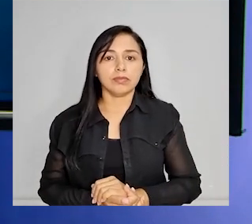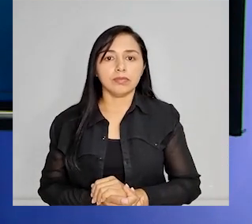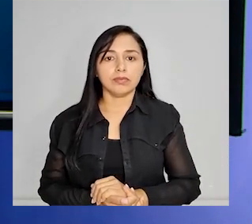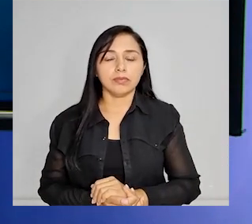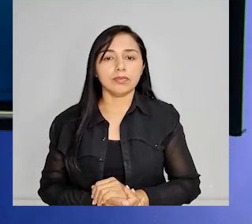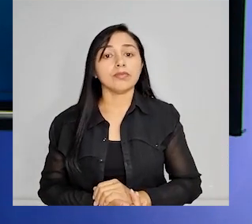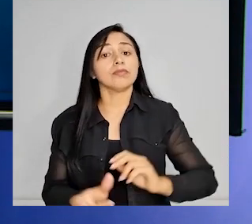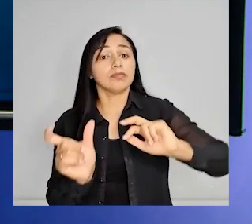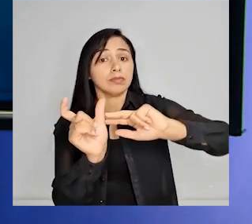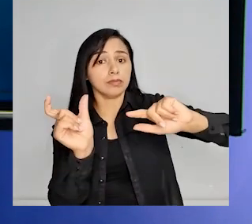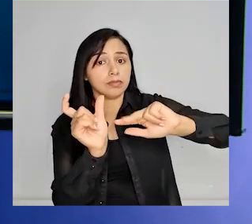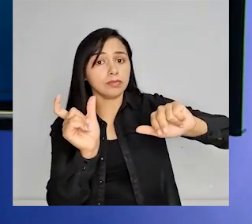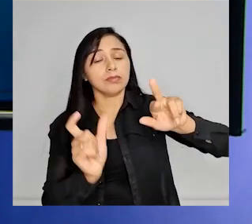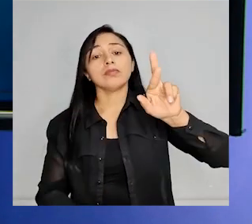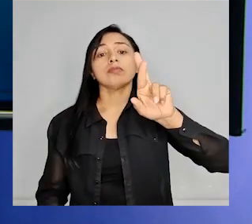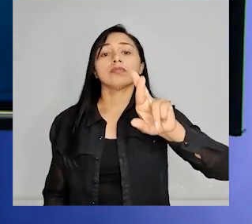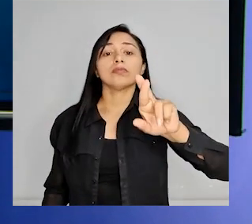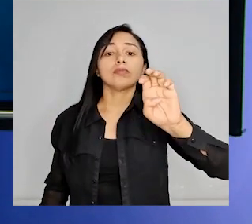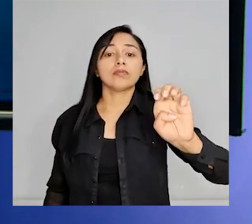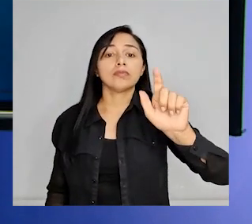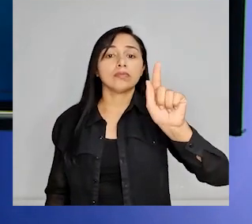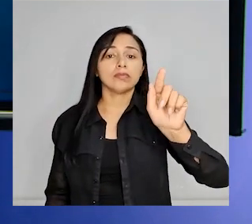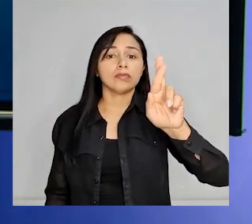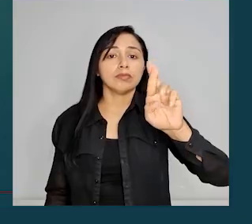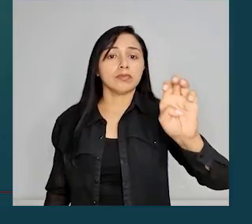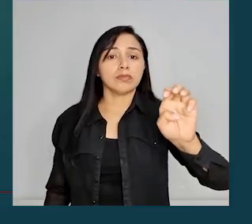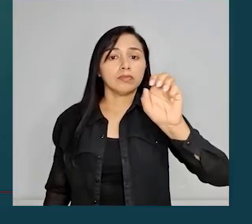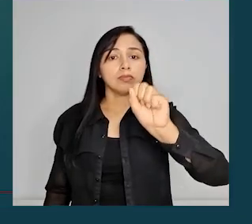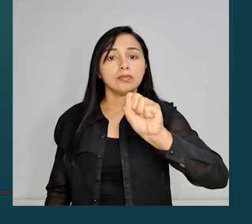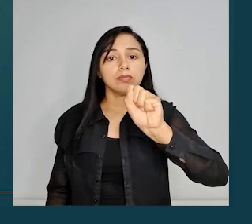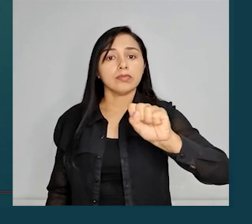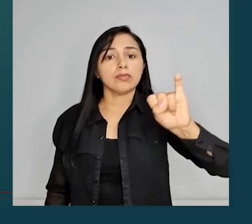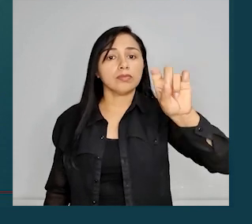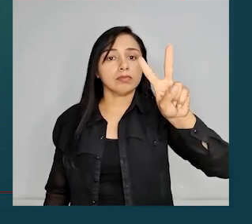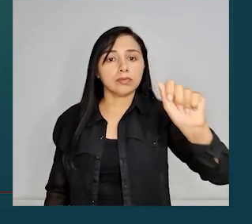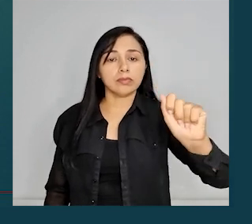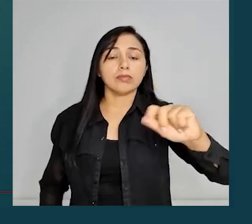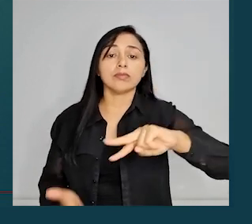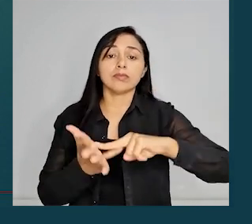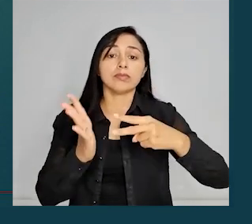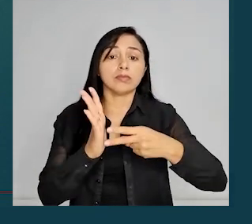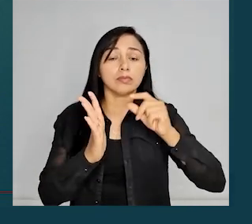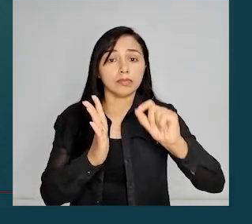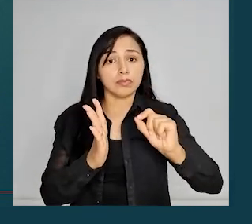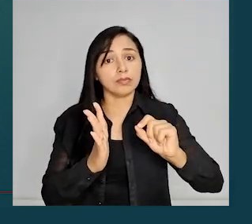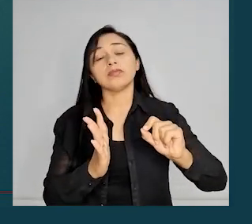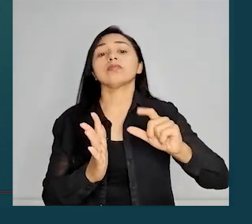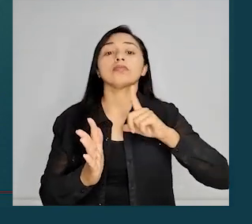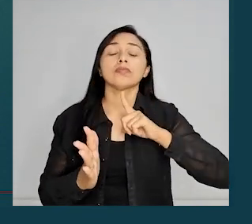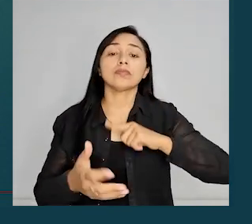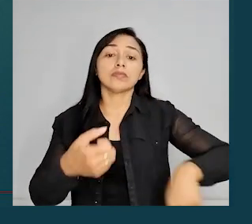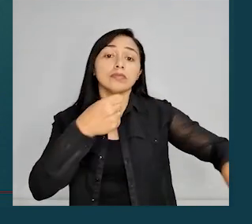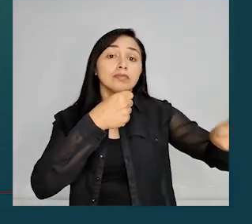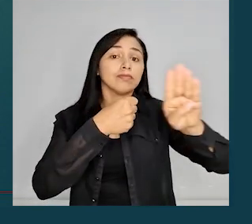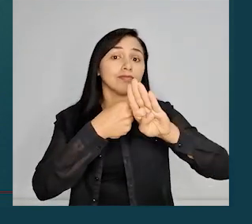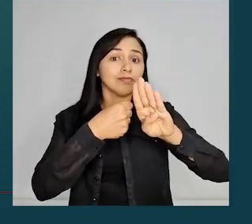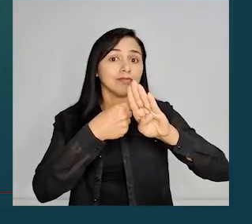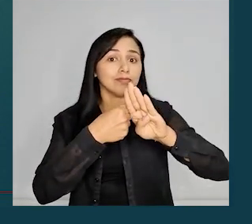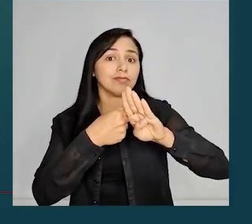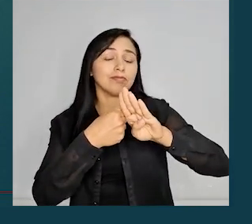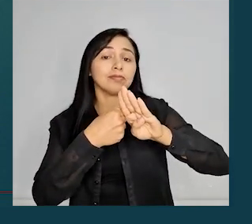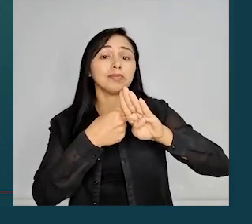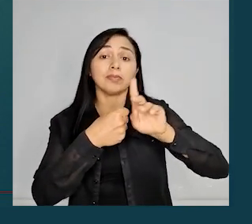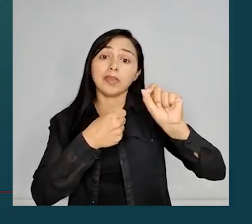Vamos para a derivação regressiva. Ela é comumente associada à formação de substantivos derivados de